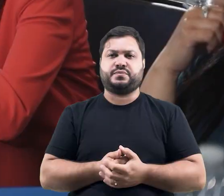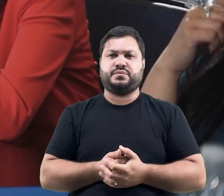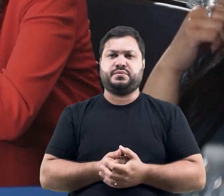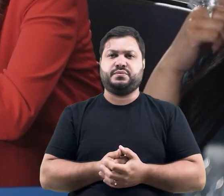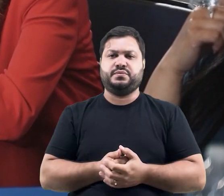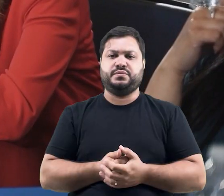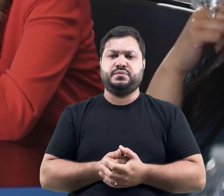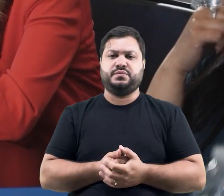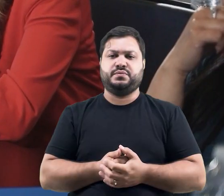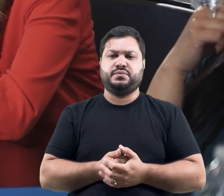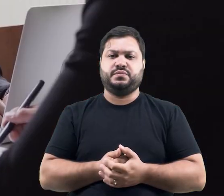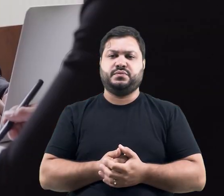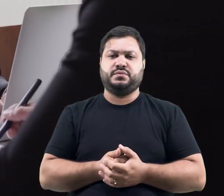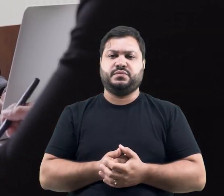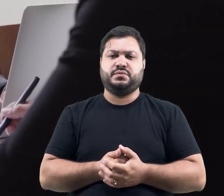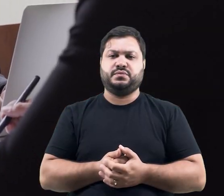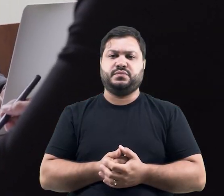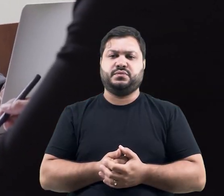contas.